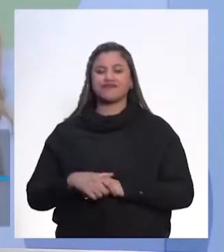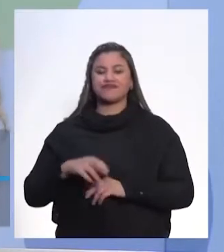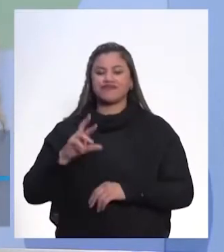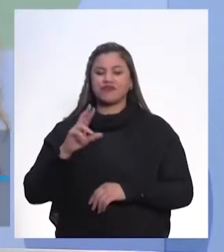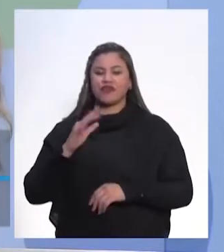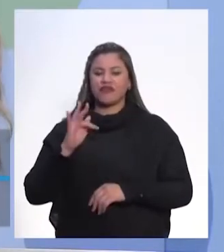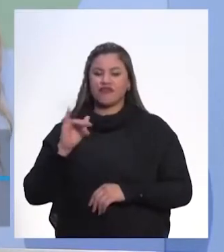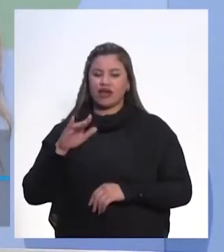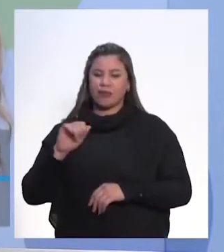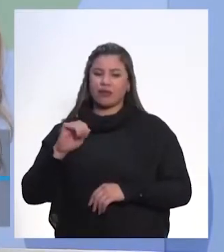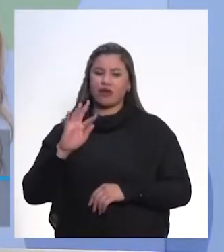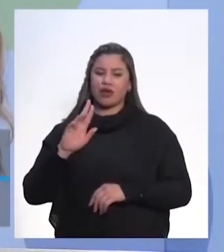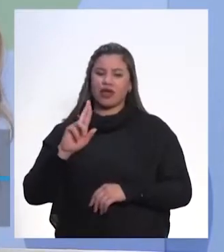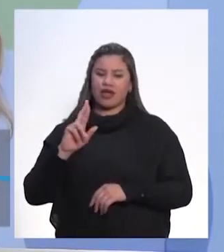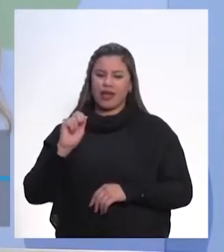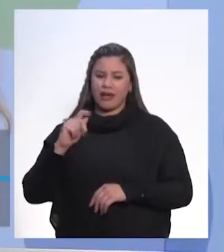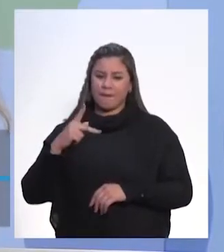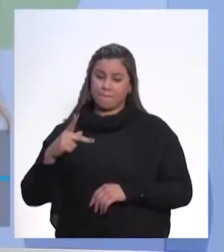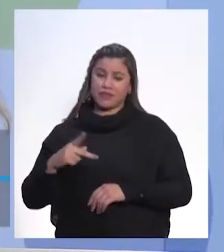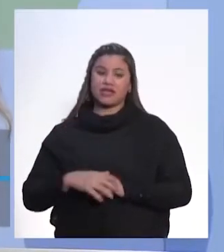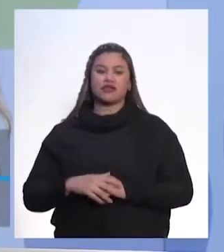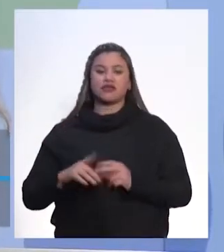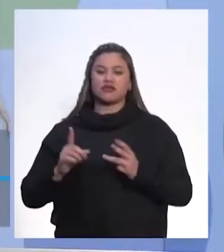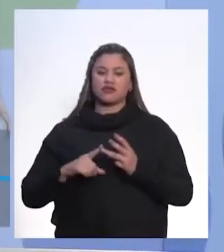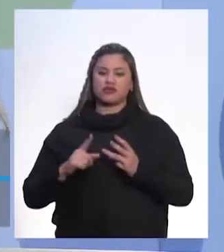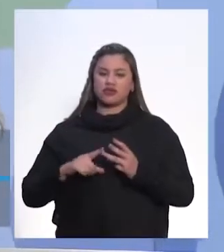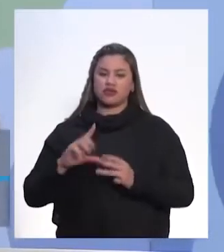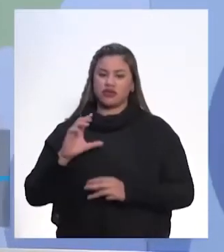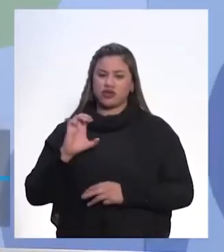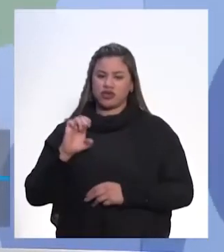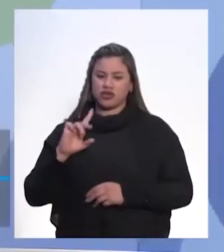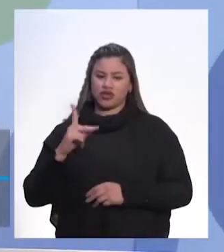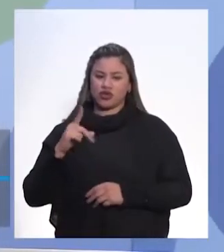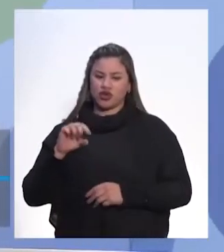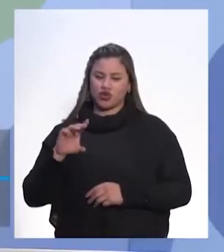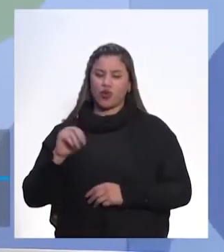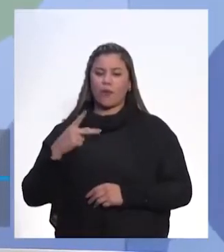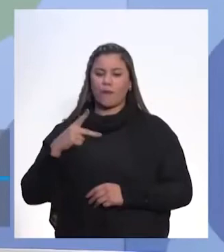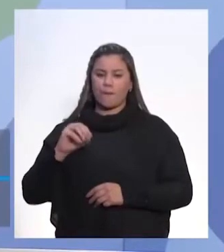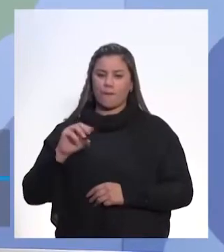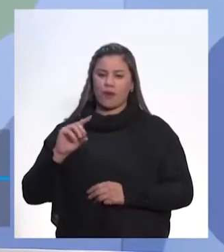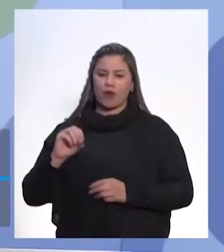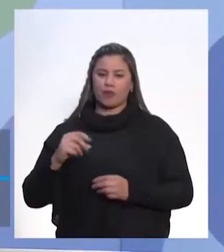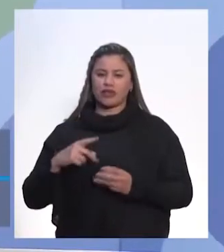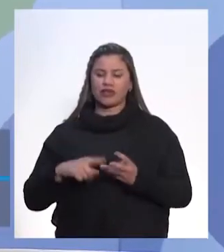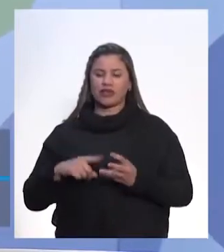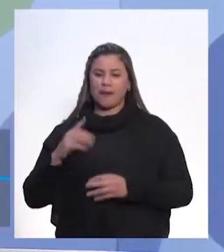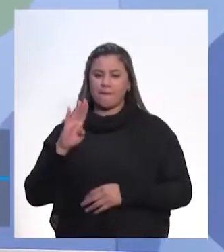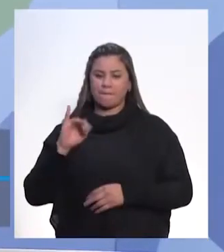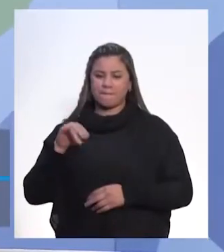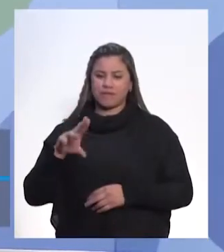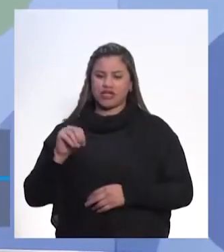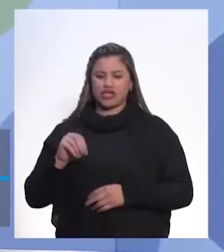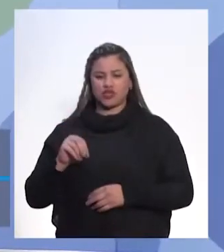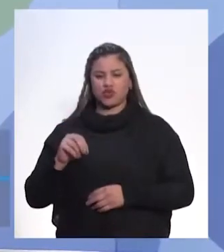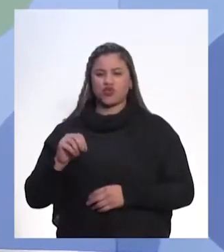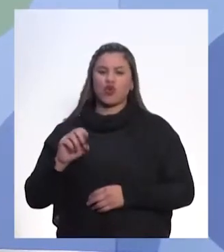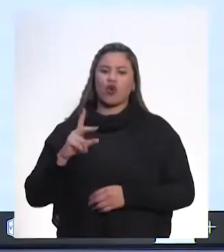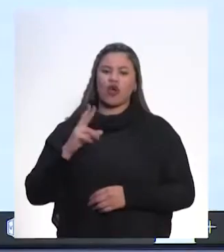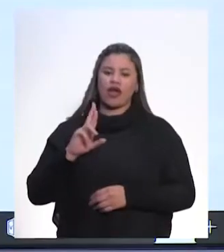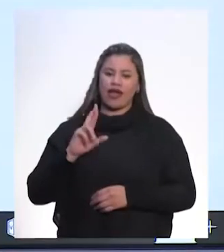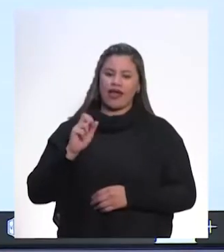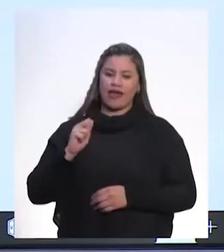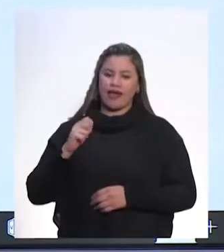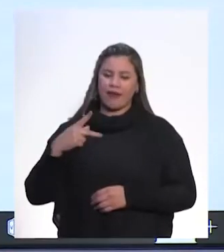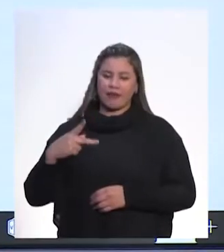rap. A Elô, pop, porque ela acha que dá para fazer bastante coreografia. O Bino, interação física com o rap.